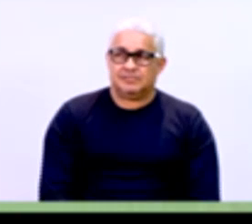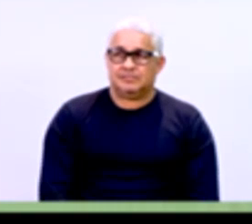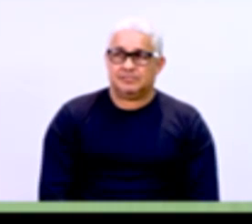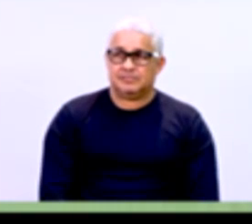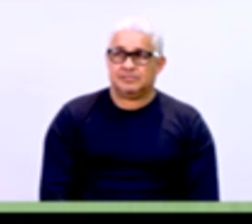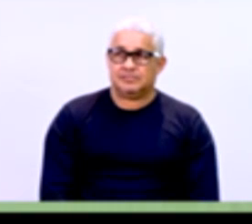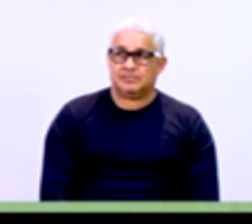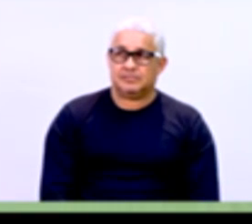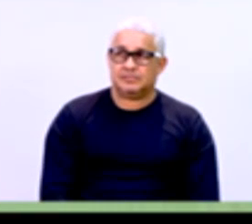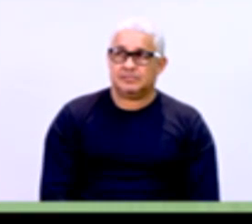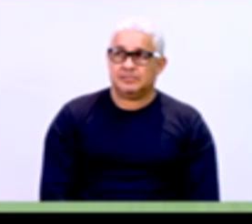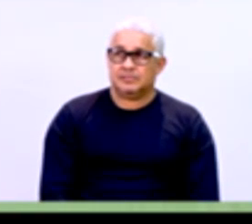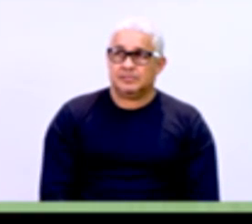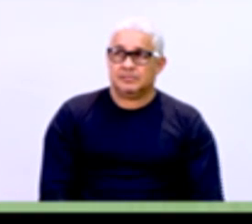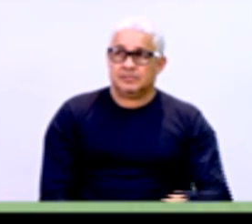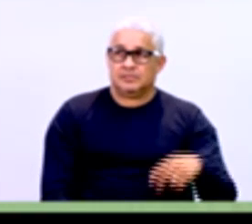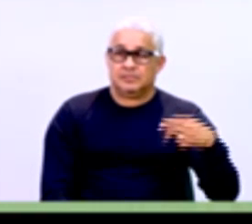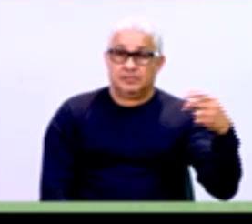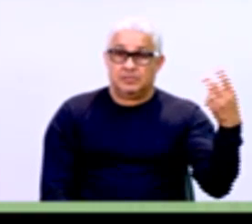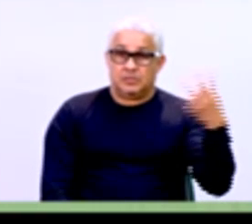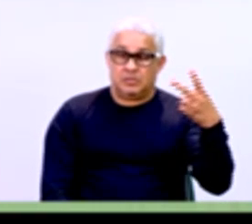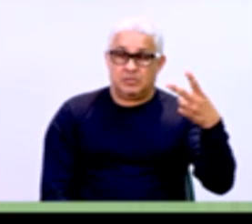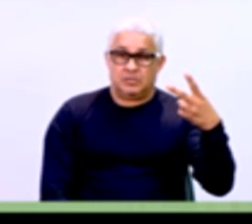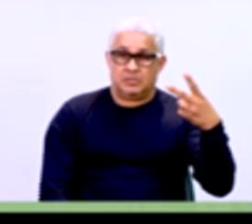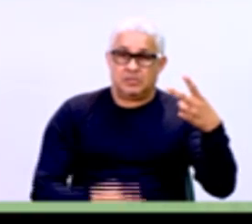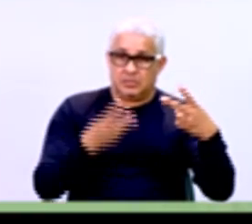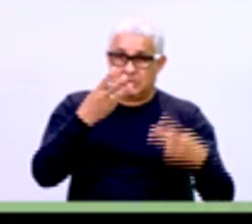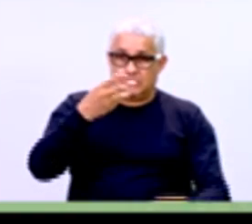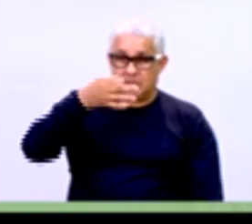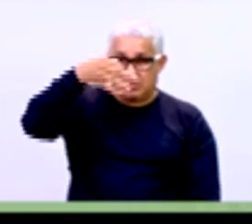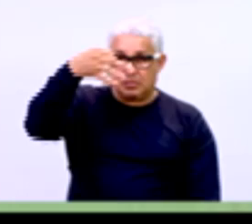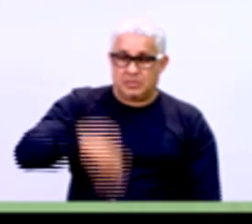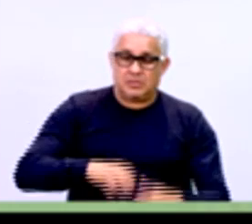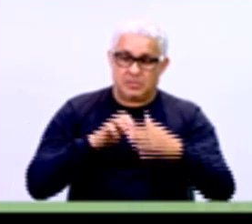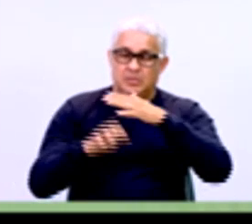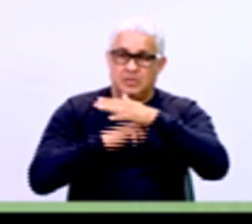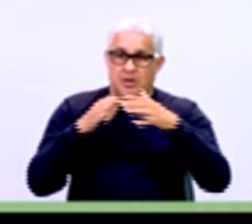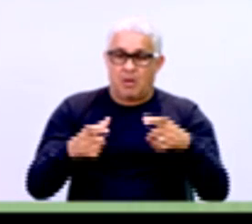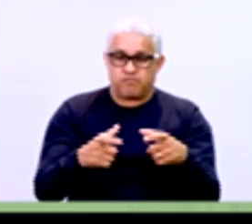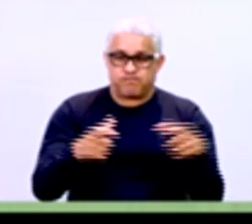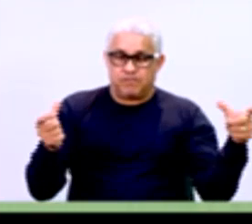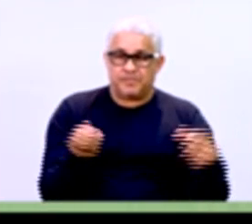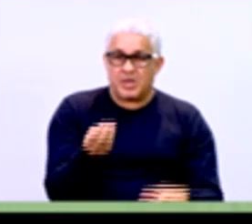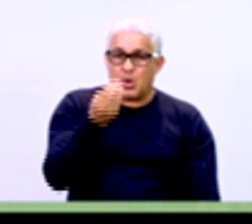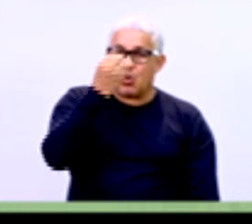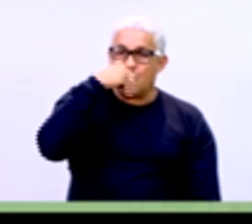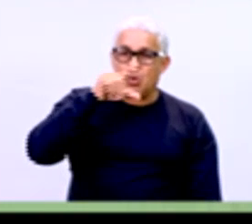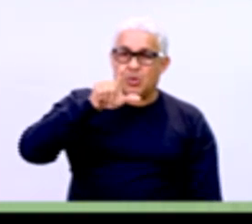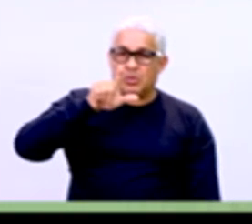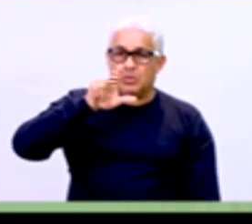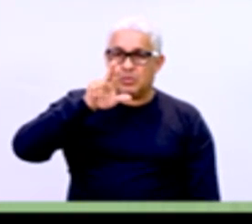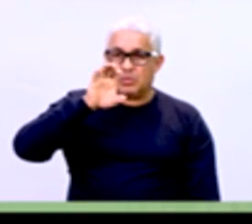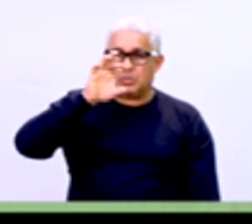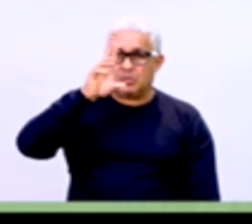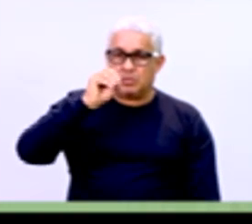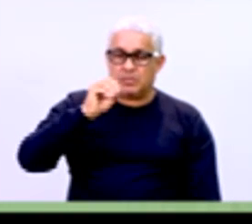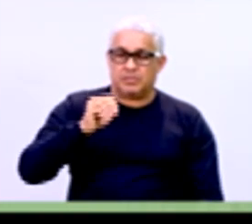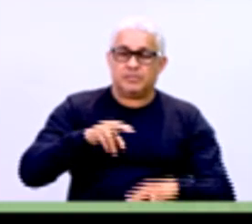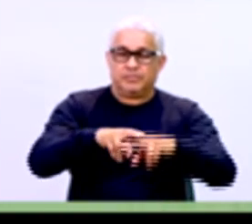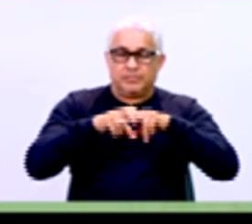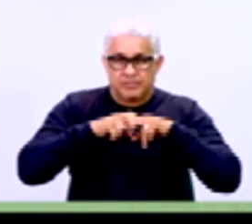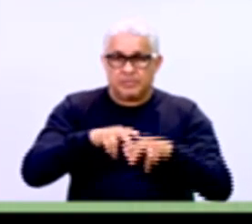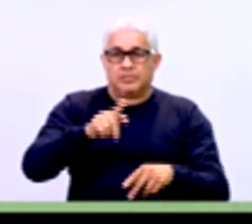Questão 2. 3 formas corretas de uma empresa aumentar seus lucros por meio de um sistema de gestão ambiental